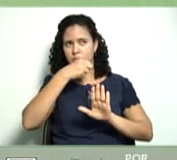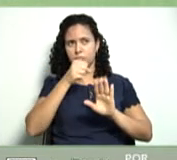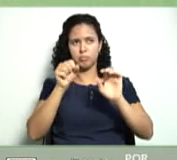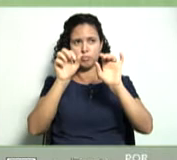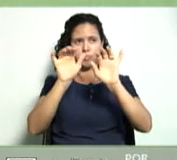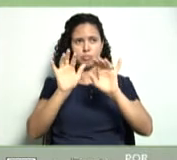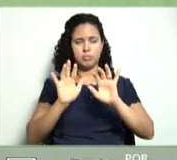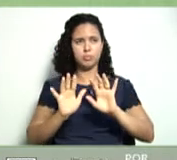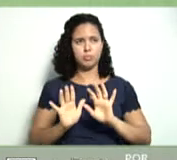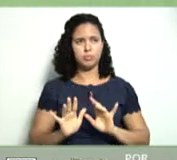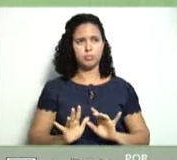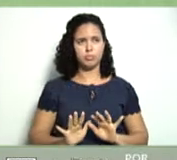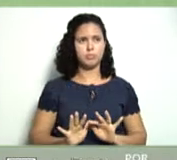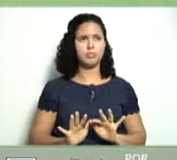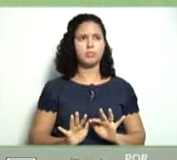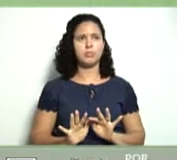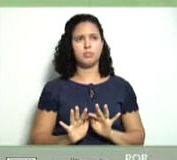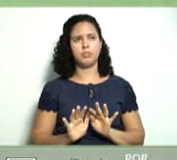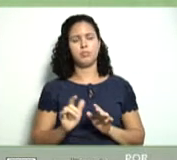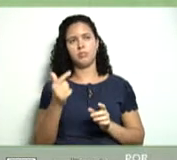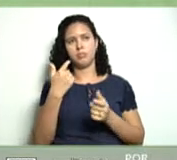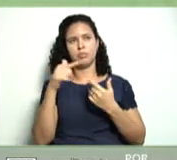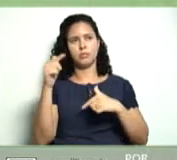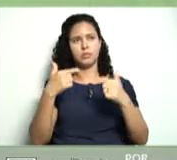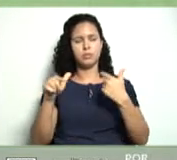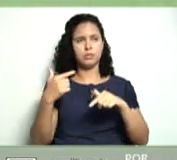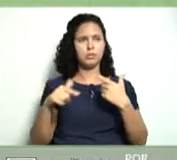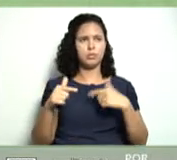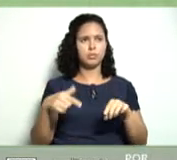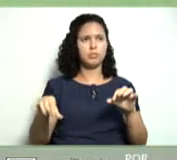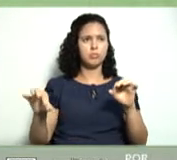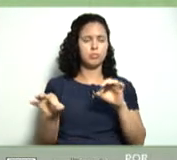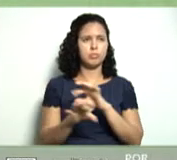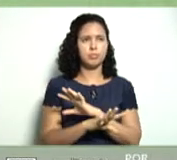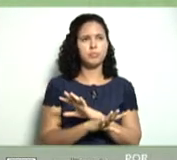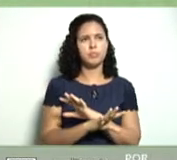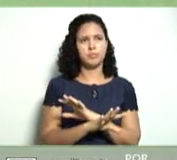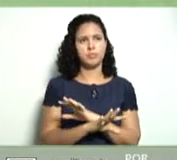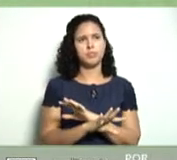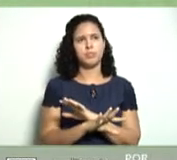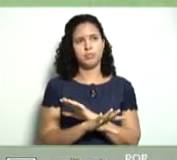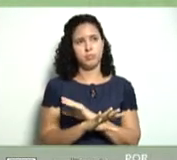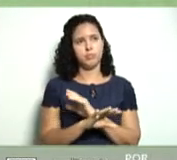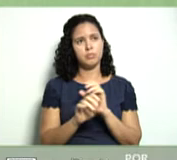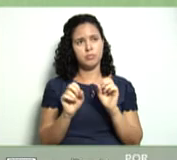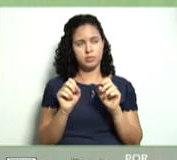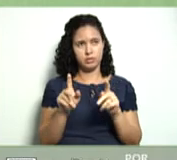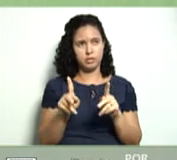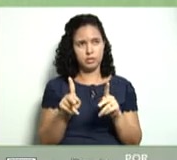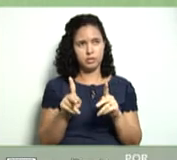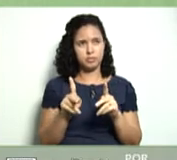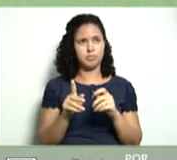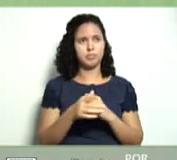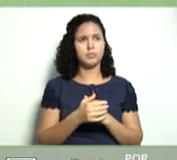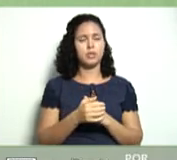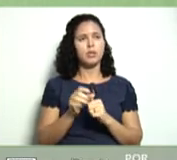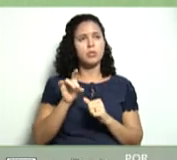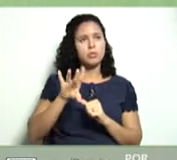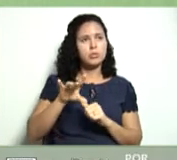recursos de tabela vários estilos de tabela já formatada ok e aí é só